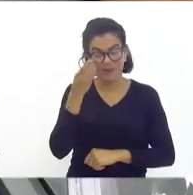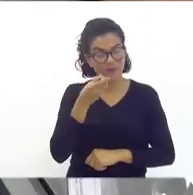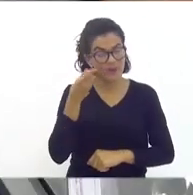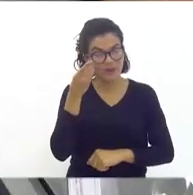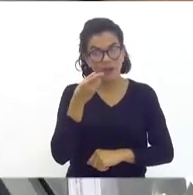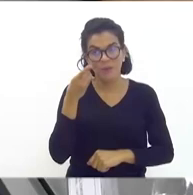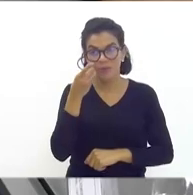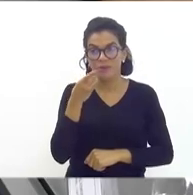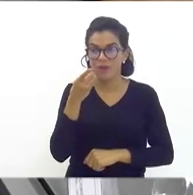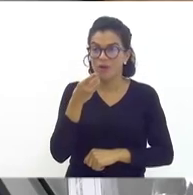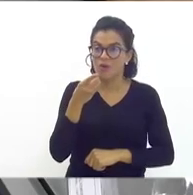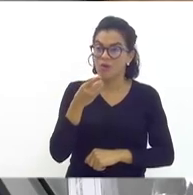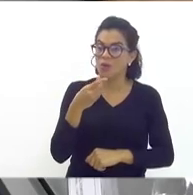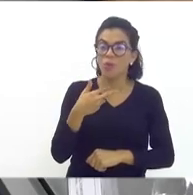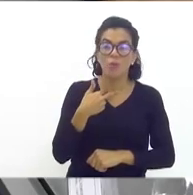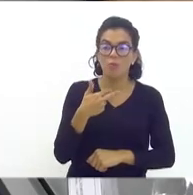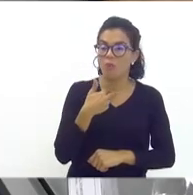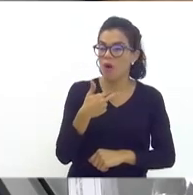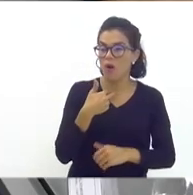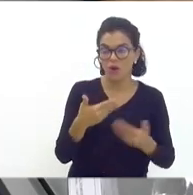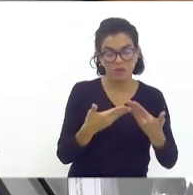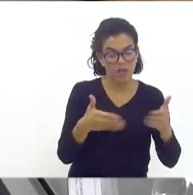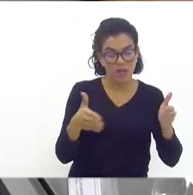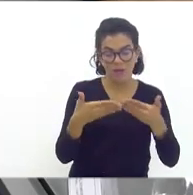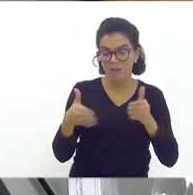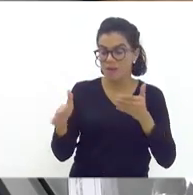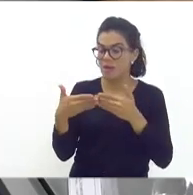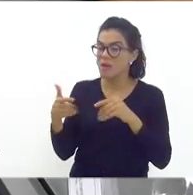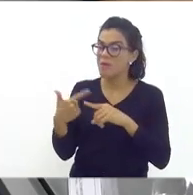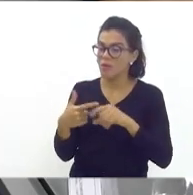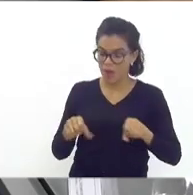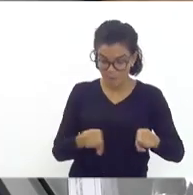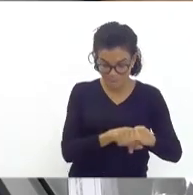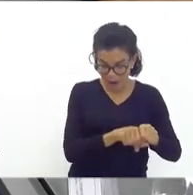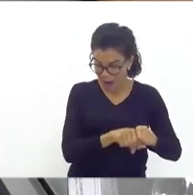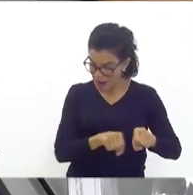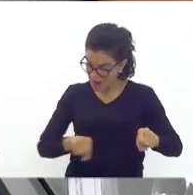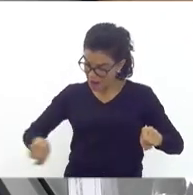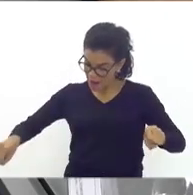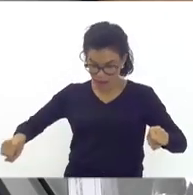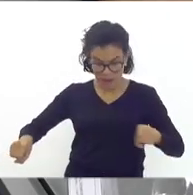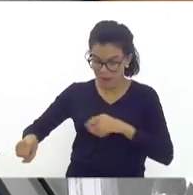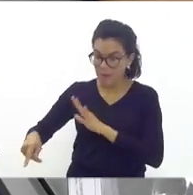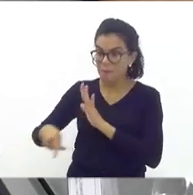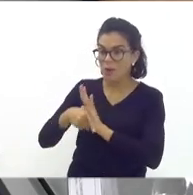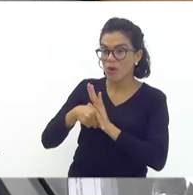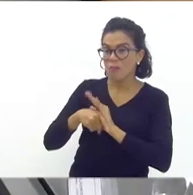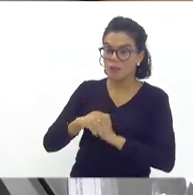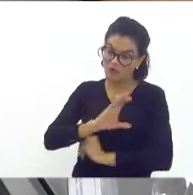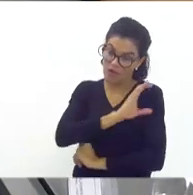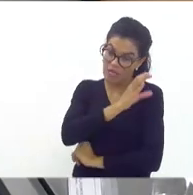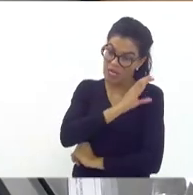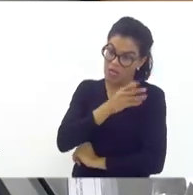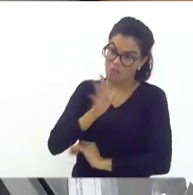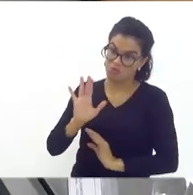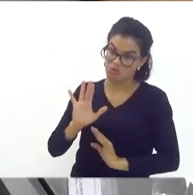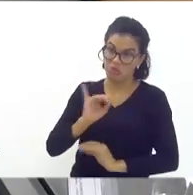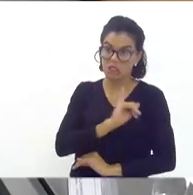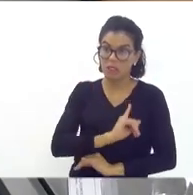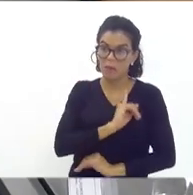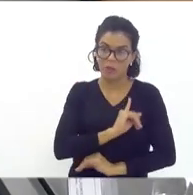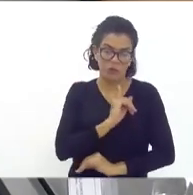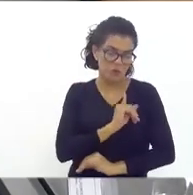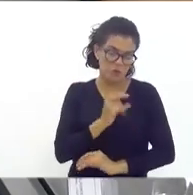não pode abrir muitos postos porque a linha ela passa num determinada parte da cidade estou falando de Campos dos Goytacazes Itaperuna não passa